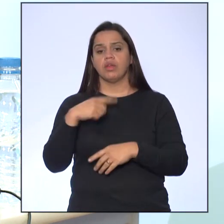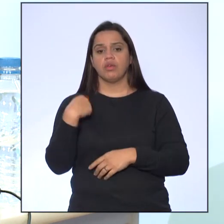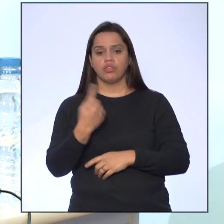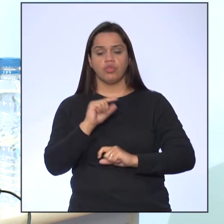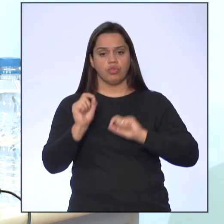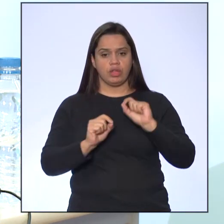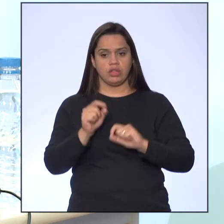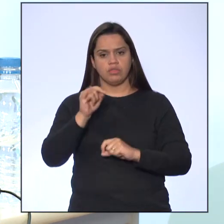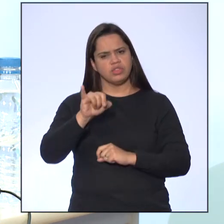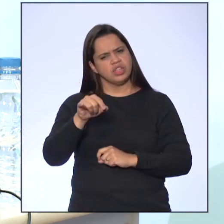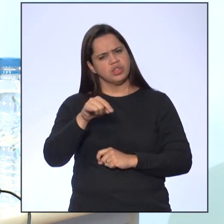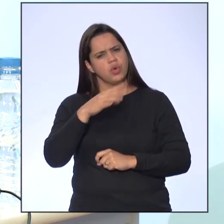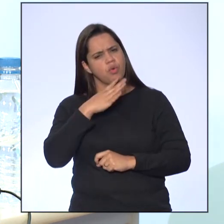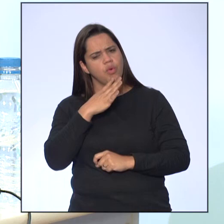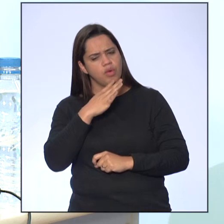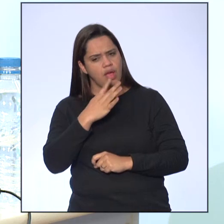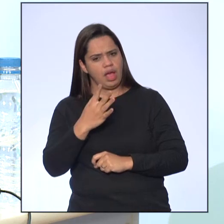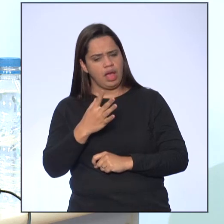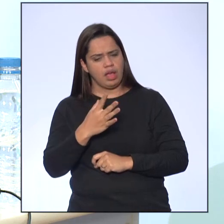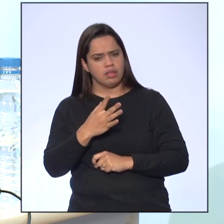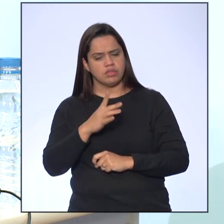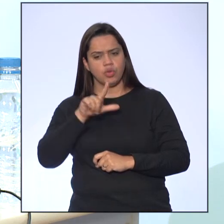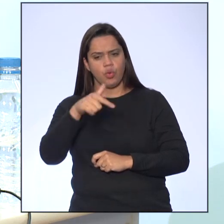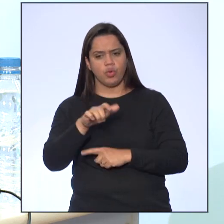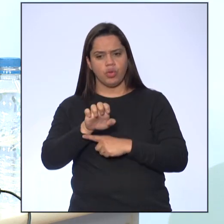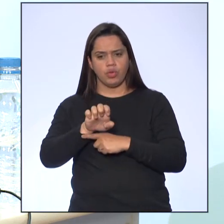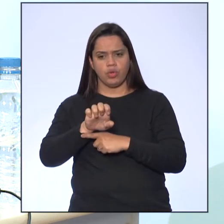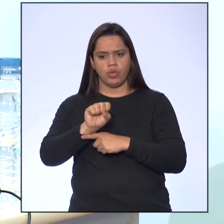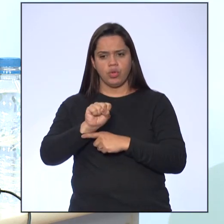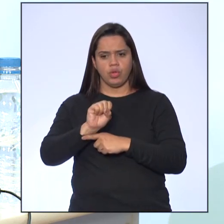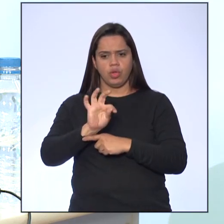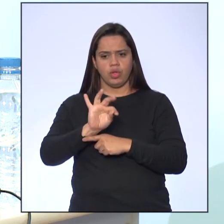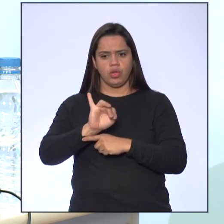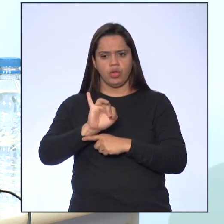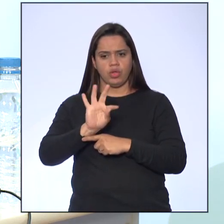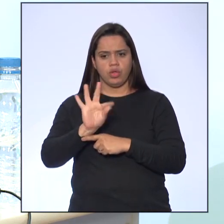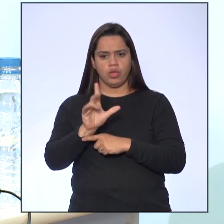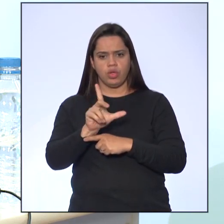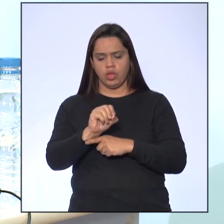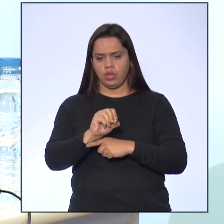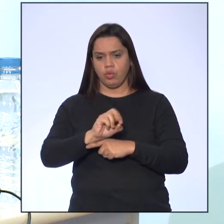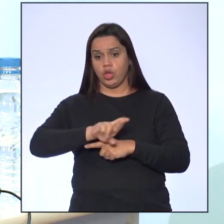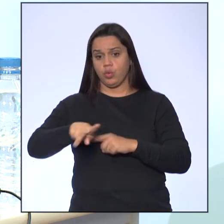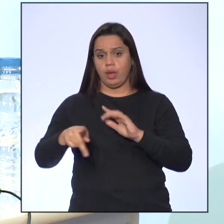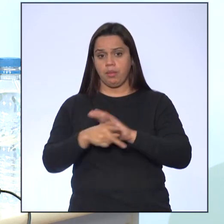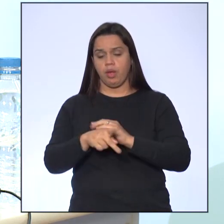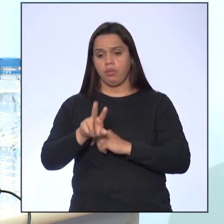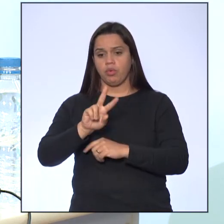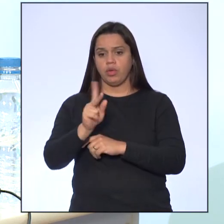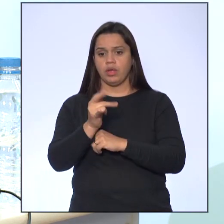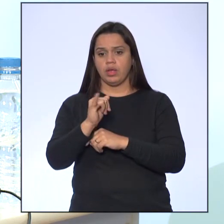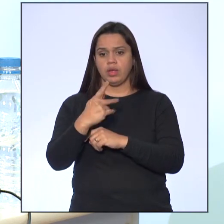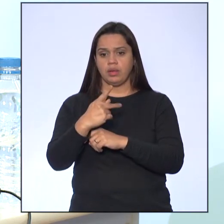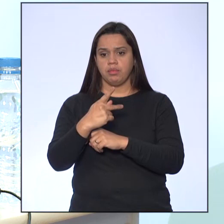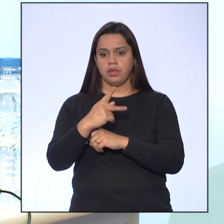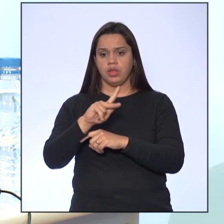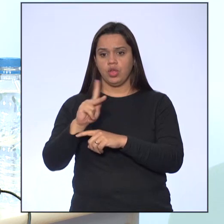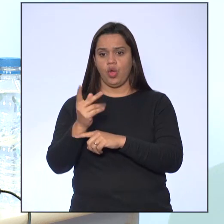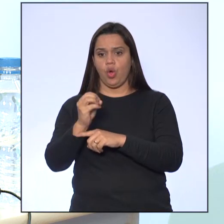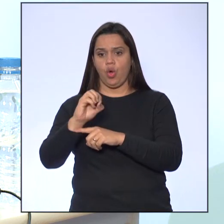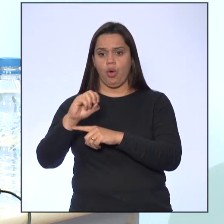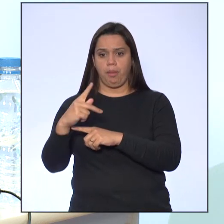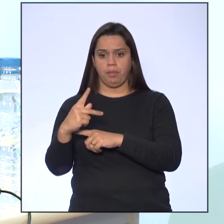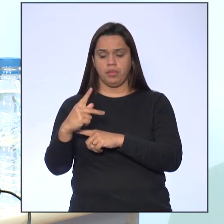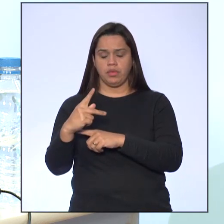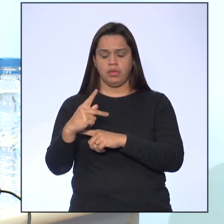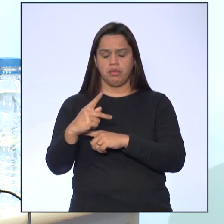algum estilo de outro estilo sem ser o hip hop, escreve para a gente aqui em 2 minutos que tipo de música vocês estão